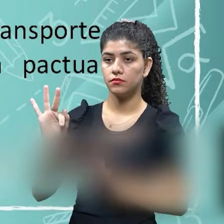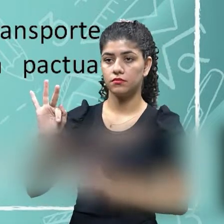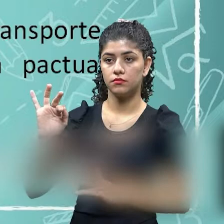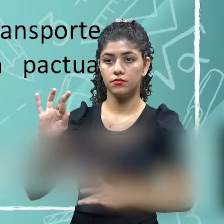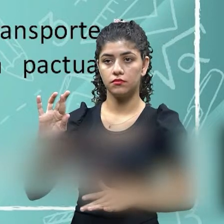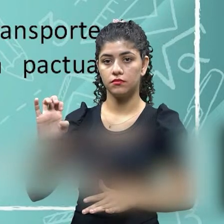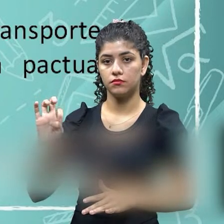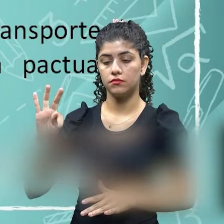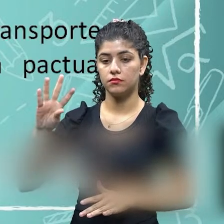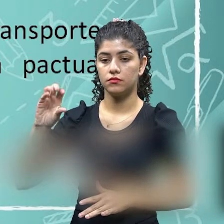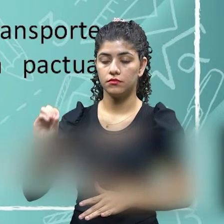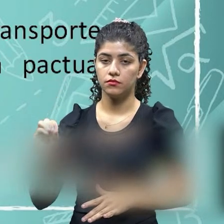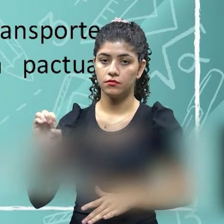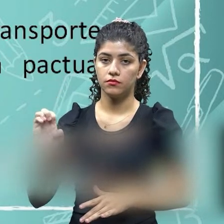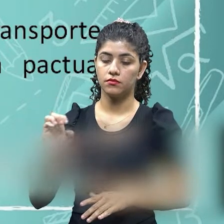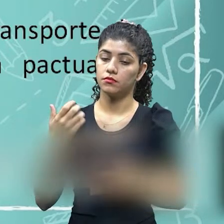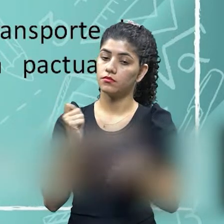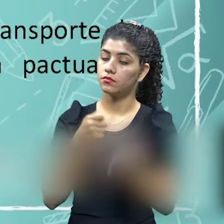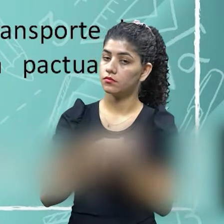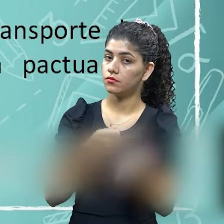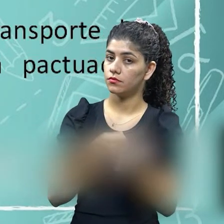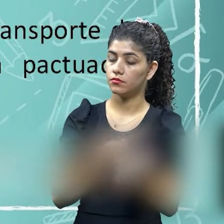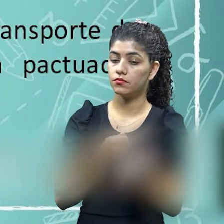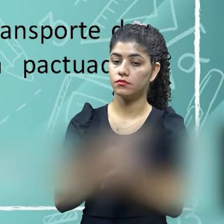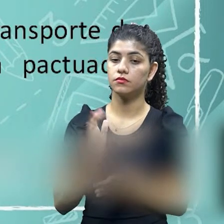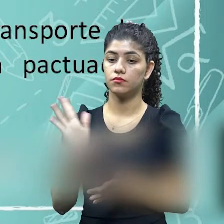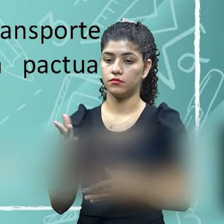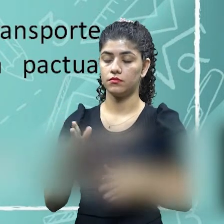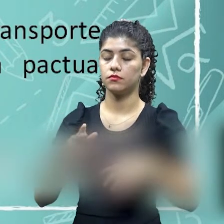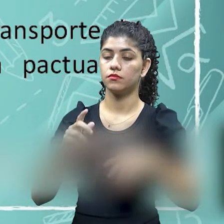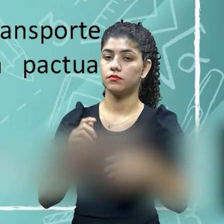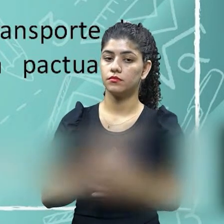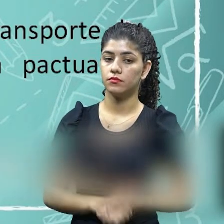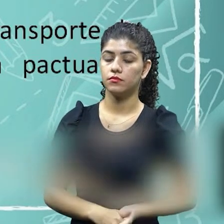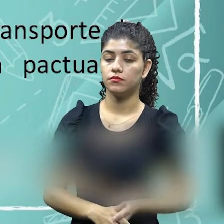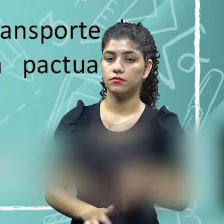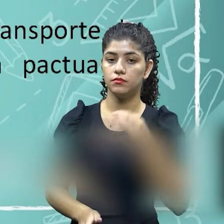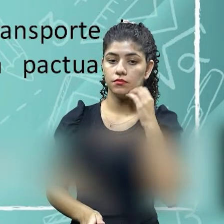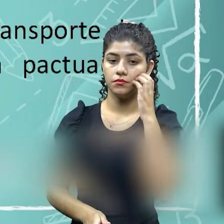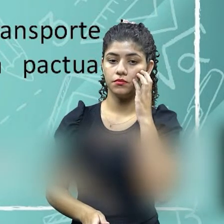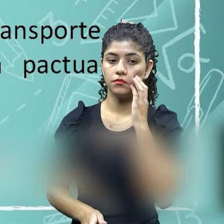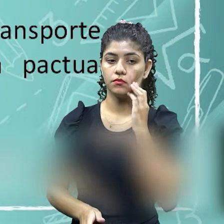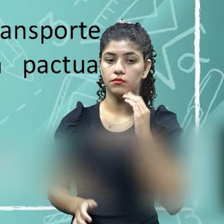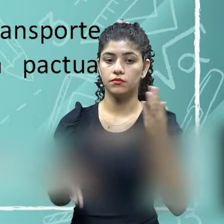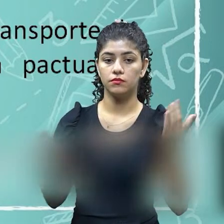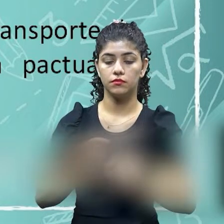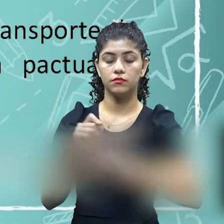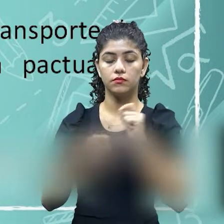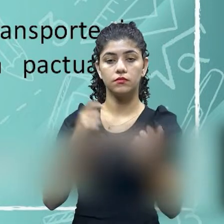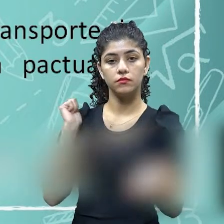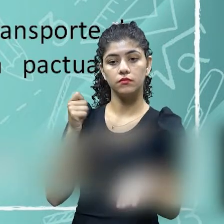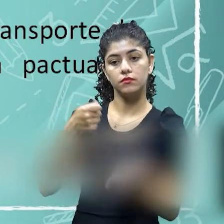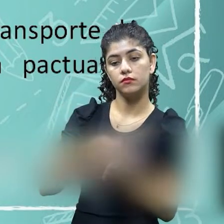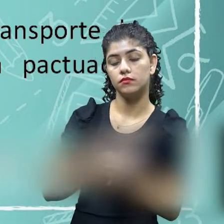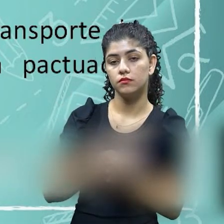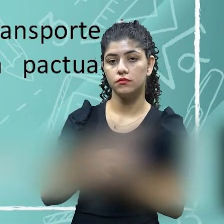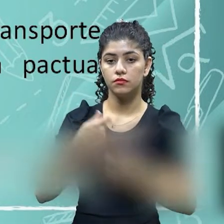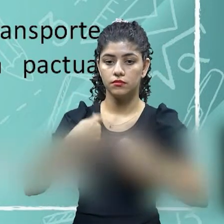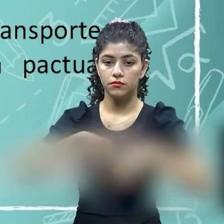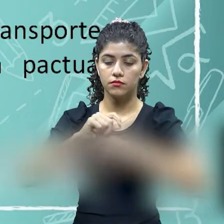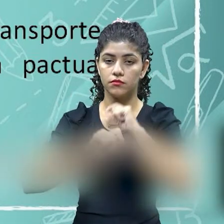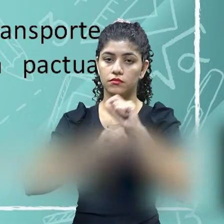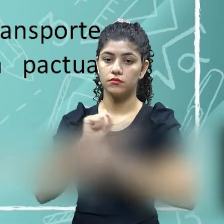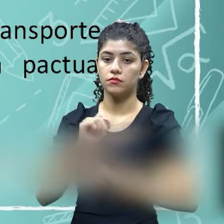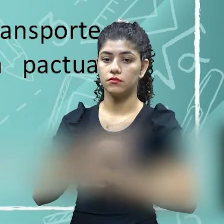ao comprador, que é quem está importando a mercadoria. Na contratação do frete, o exportador deverá atentar